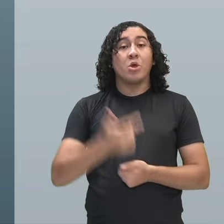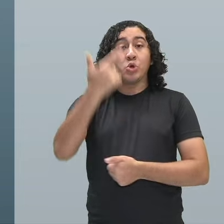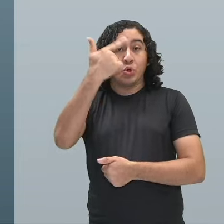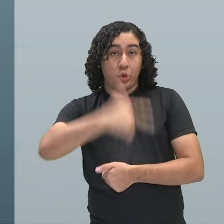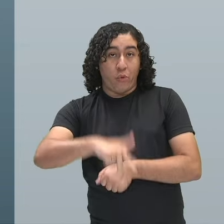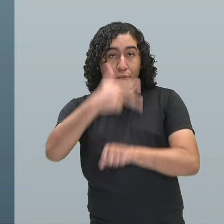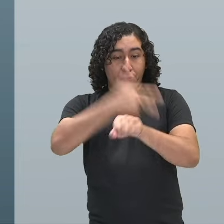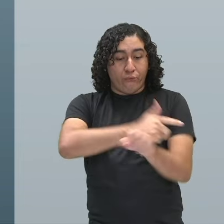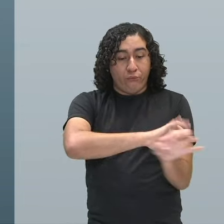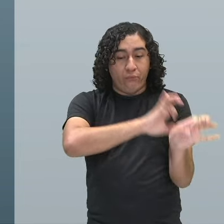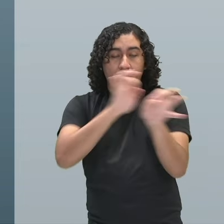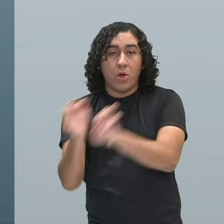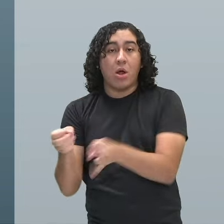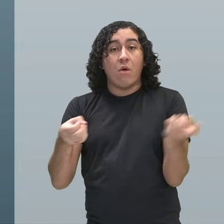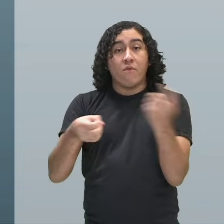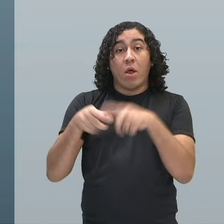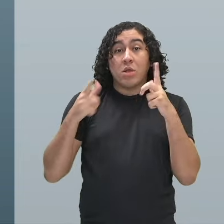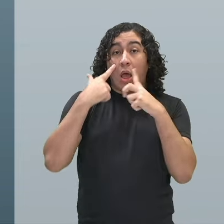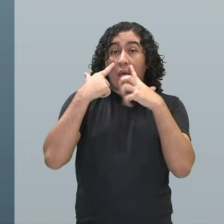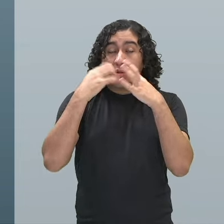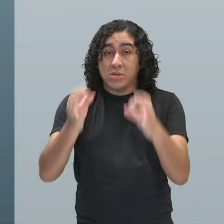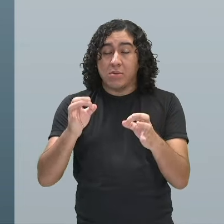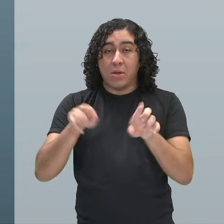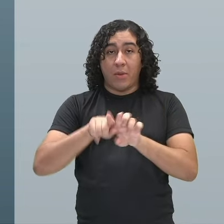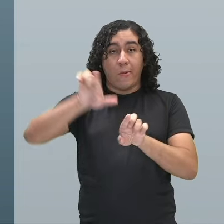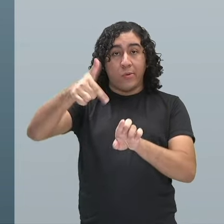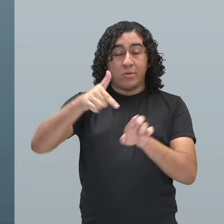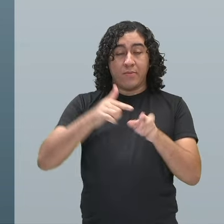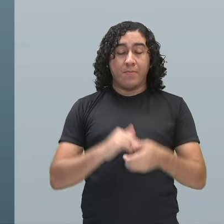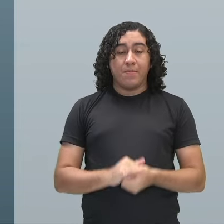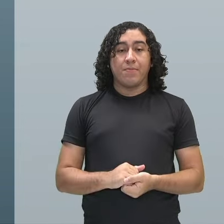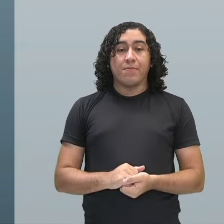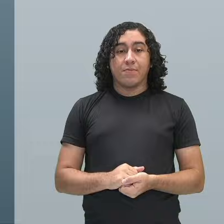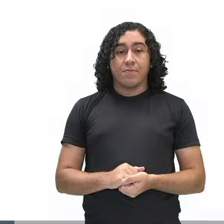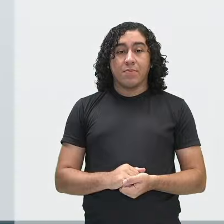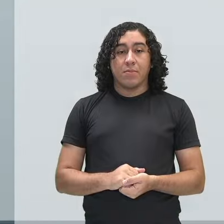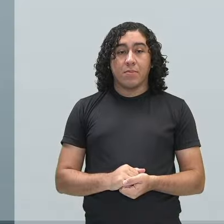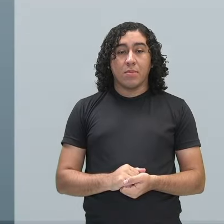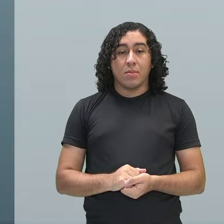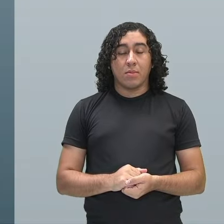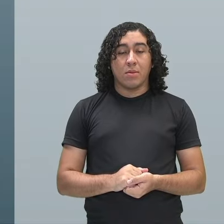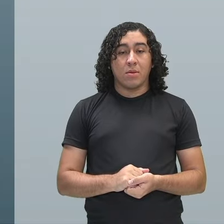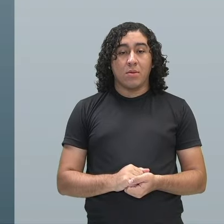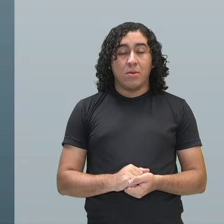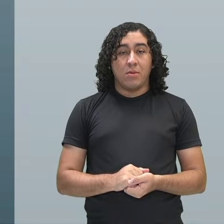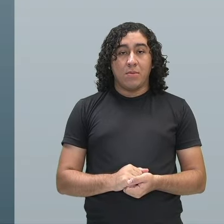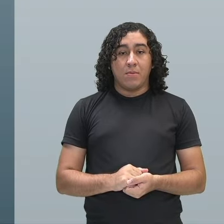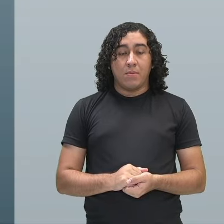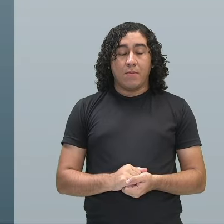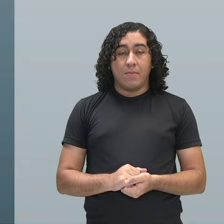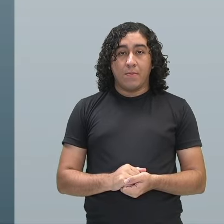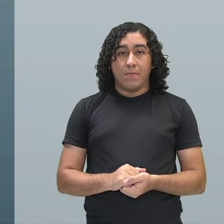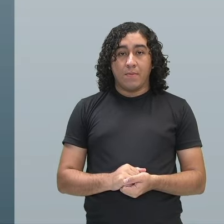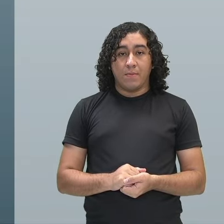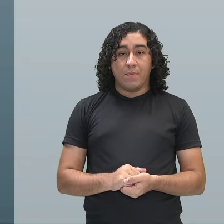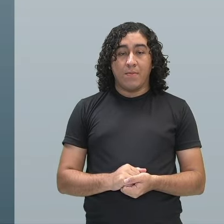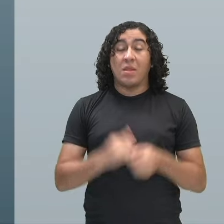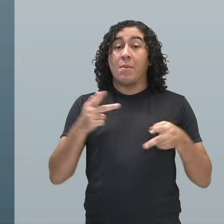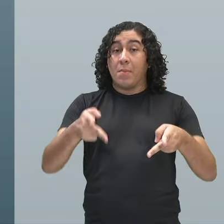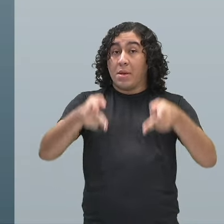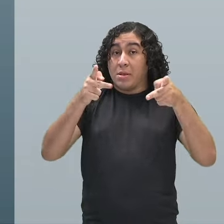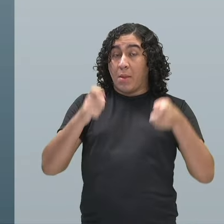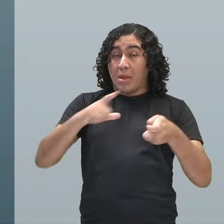quero que vocês prestem também atenção em outra coisa. Quando a gente coloca esse vídeo para rodar de novo, notem que a gente